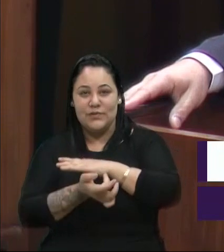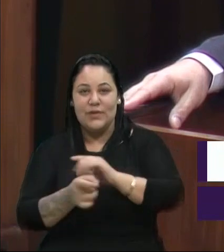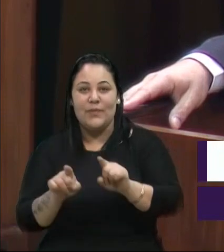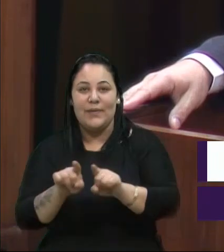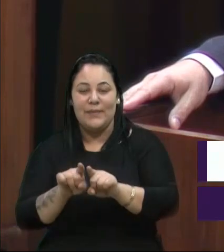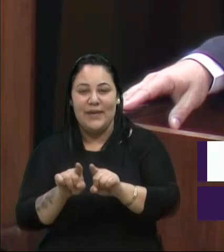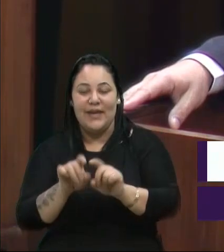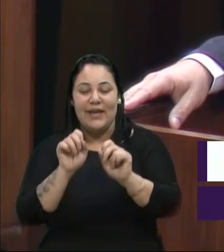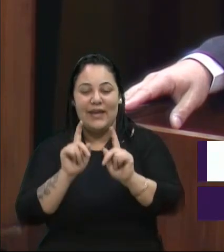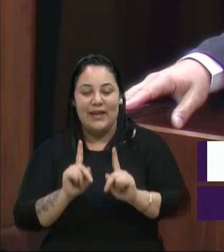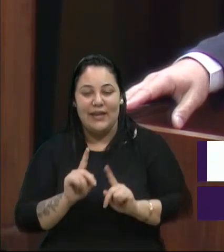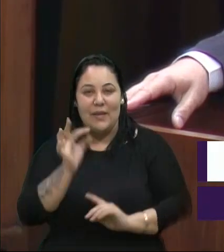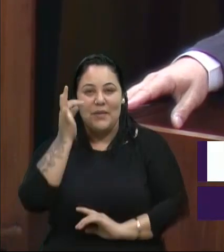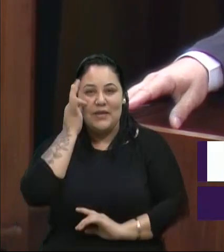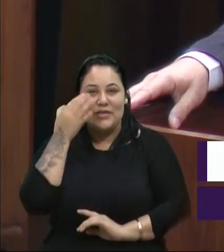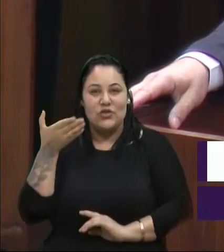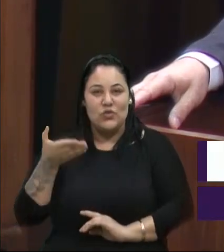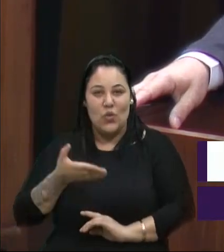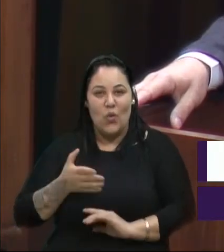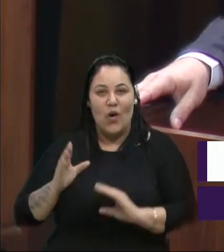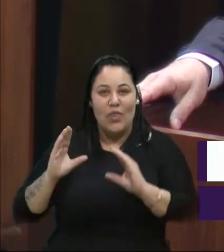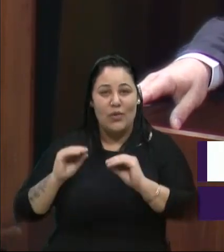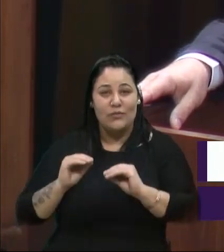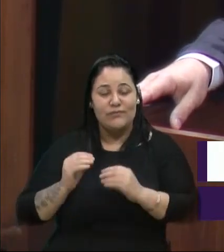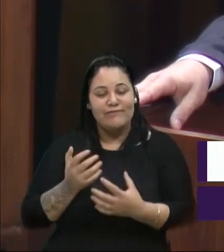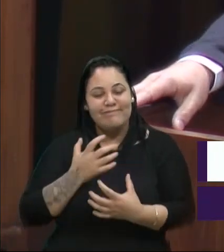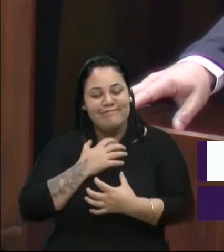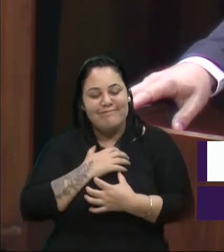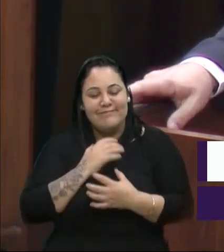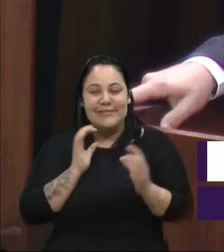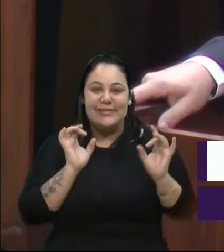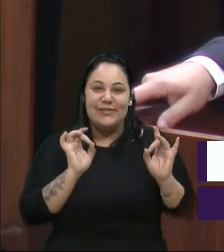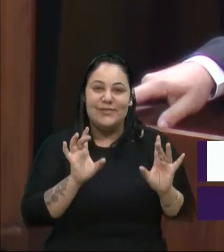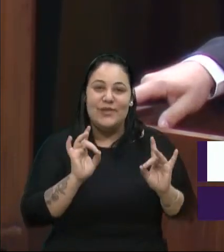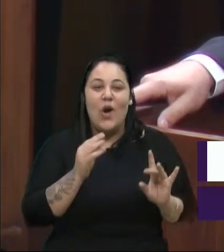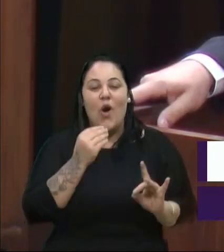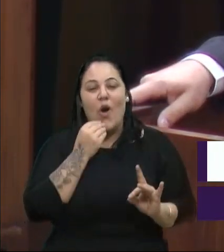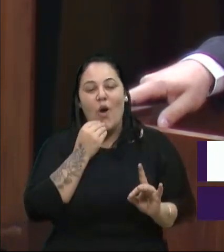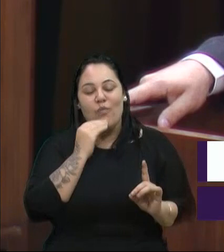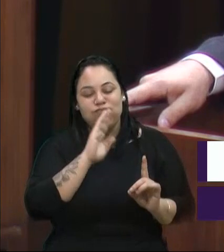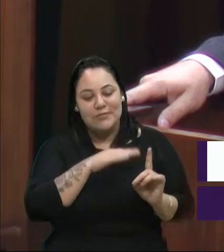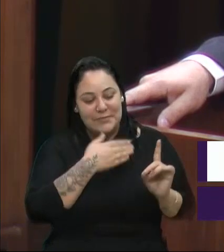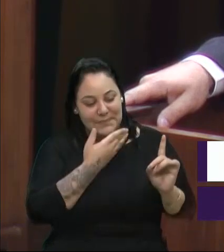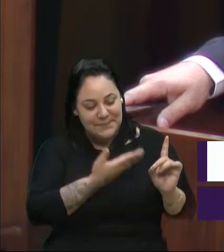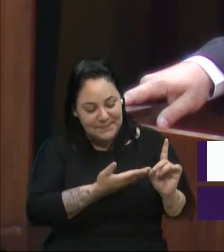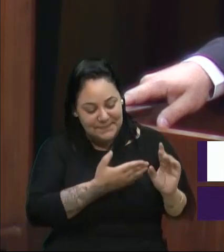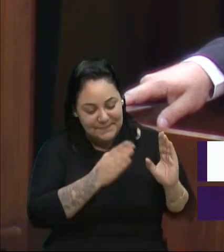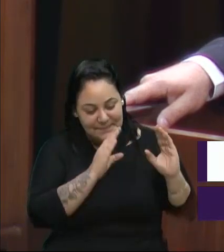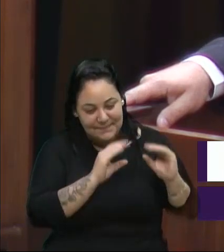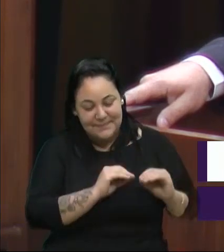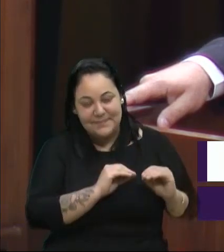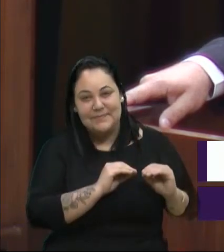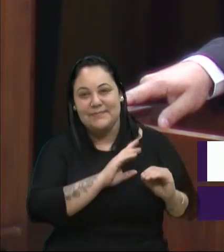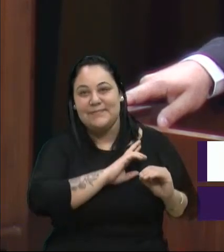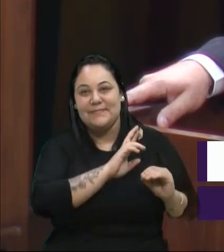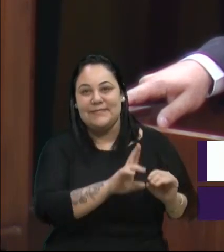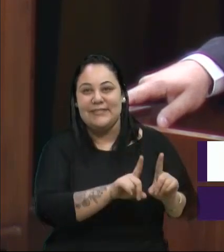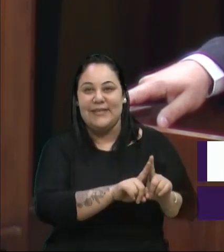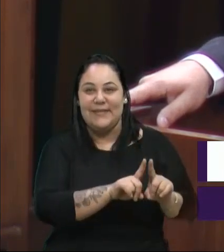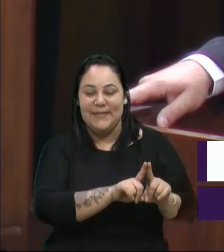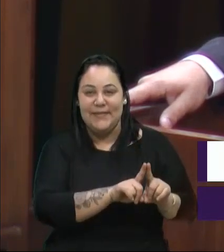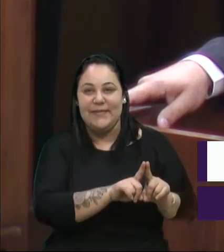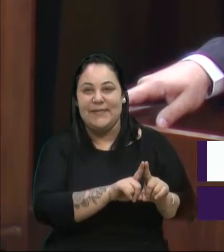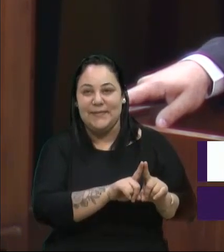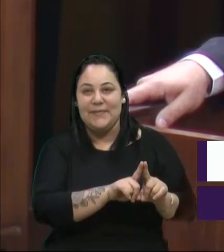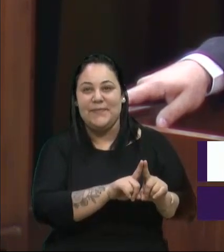acompanham aqui. E de forma especial, né, os homenageados dessa noite, né, em nome do